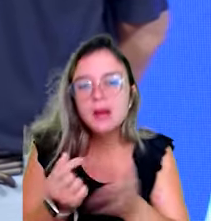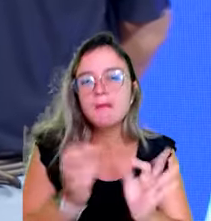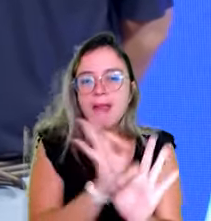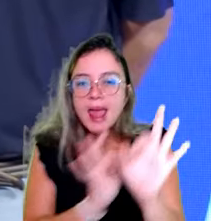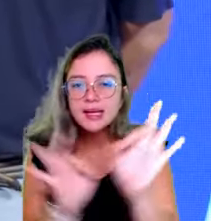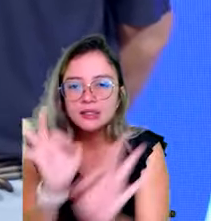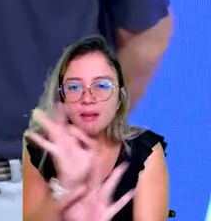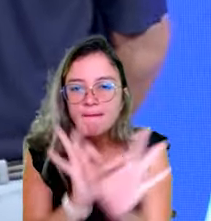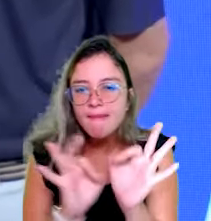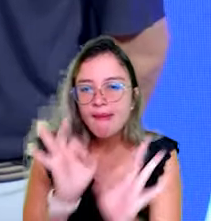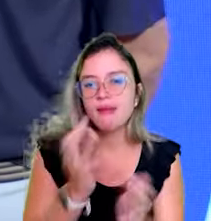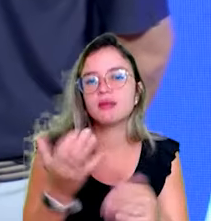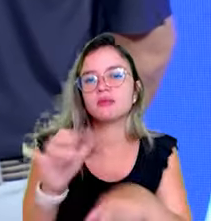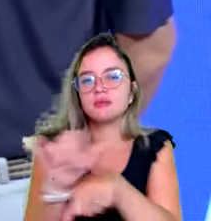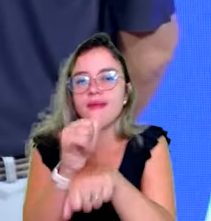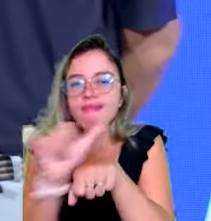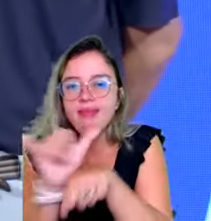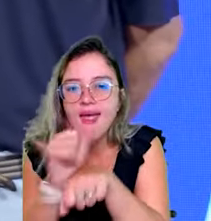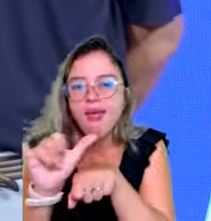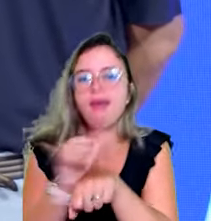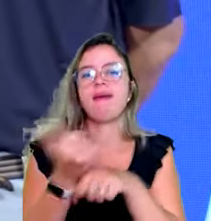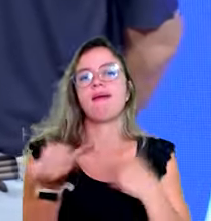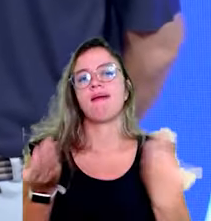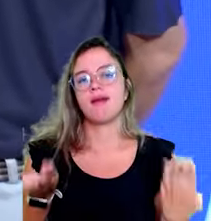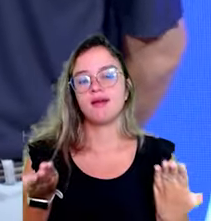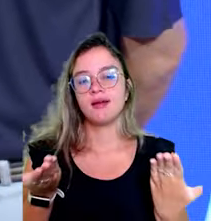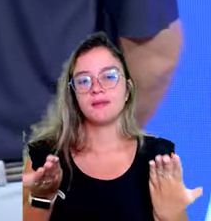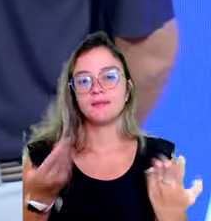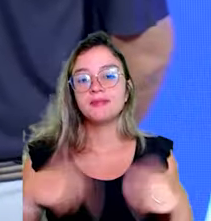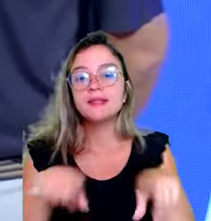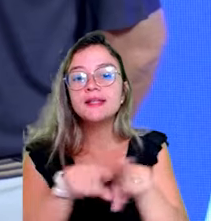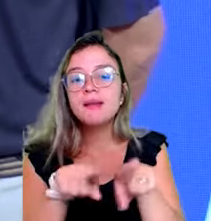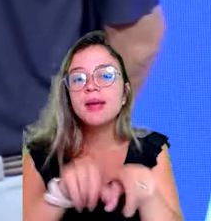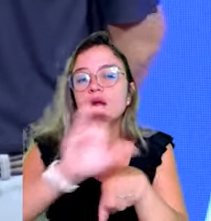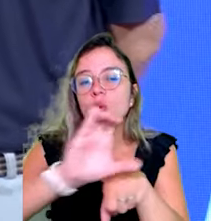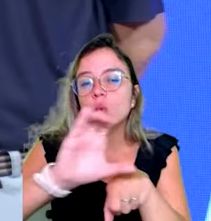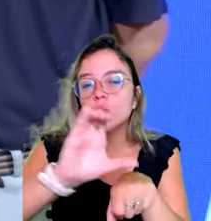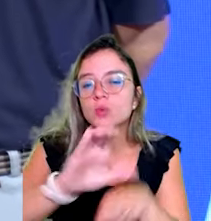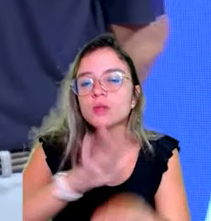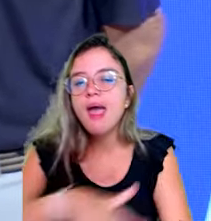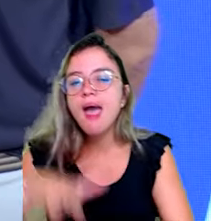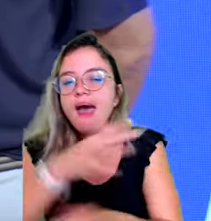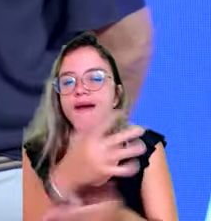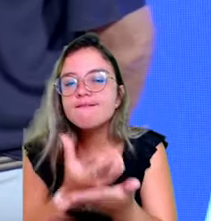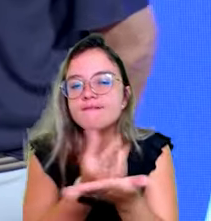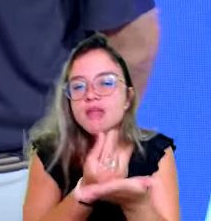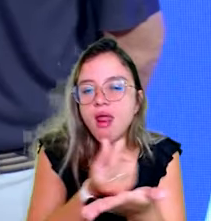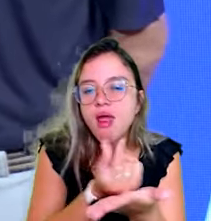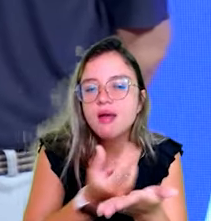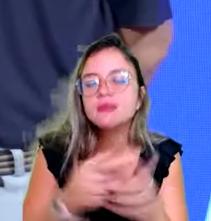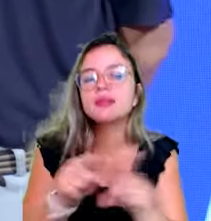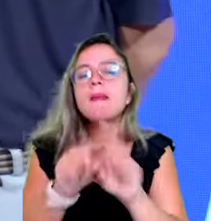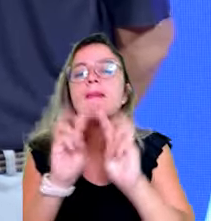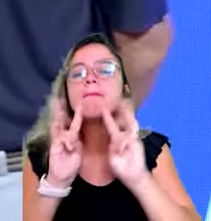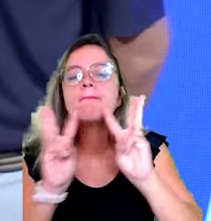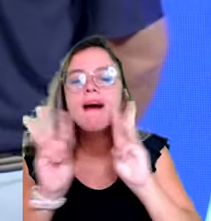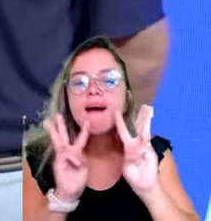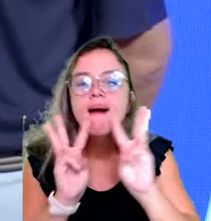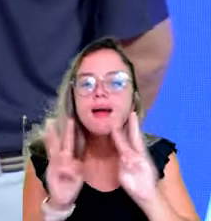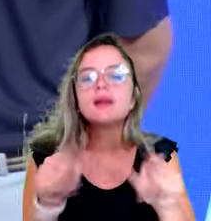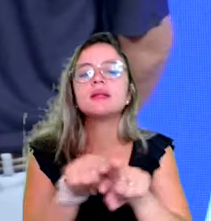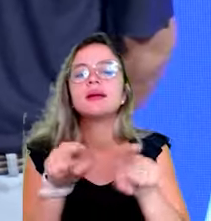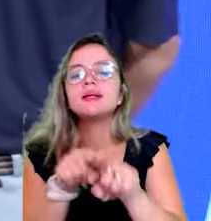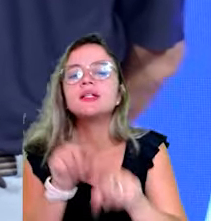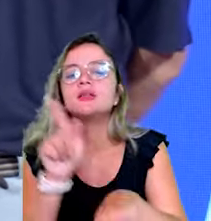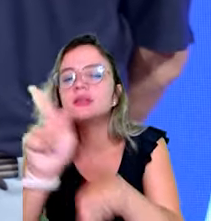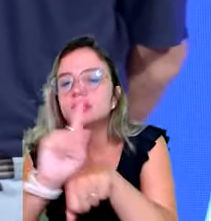estratégico para o negócio. Ele oferece cursos na área de finanças, na área de marketing, na área de gestão de